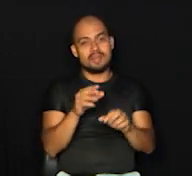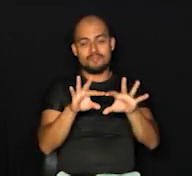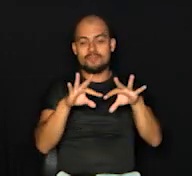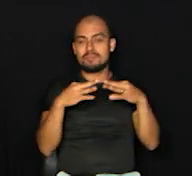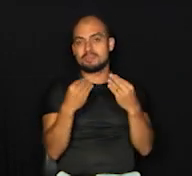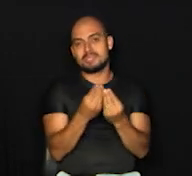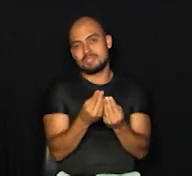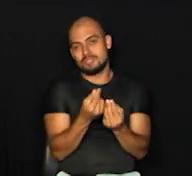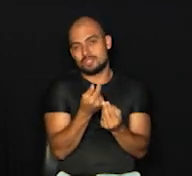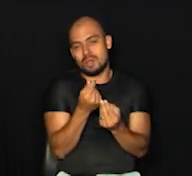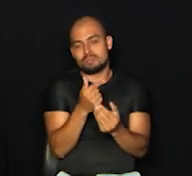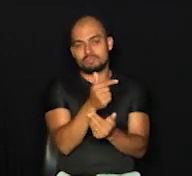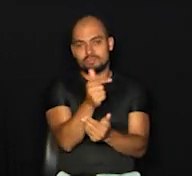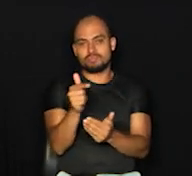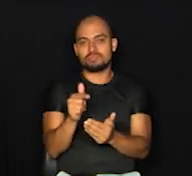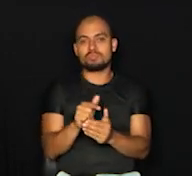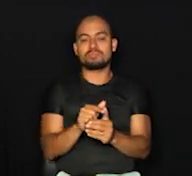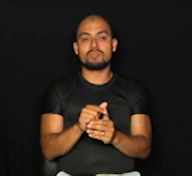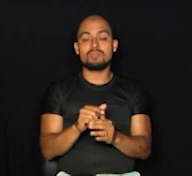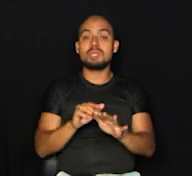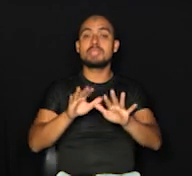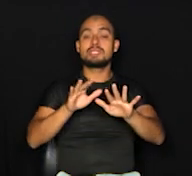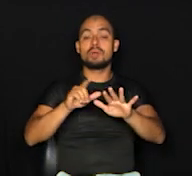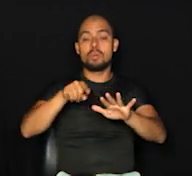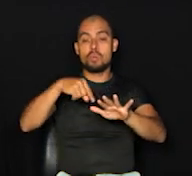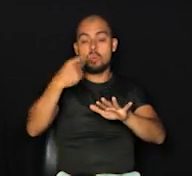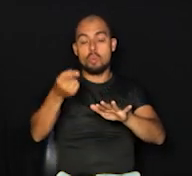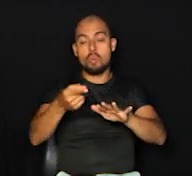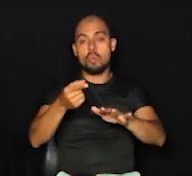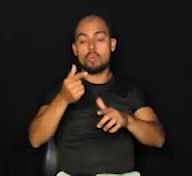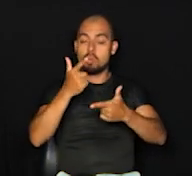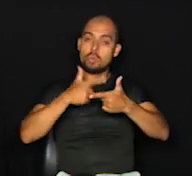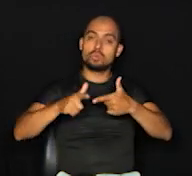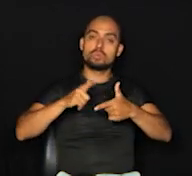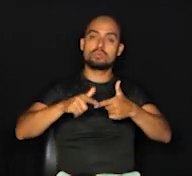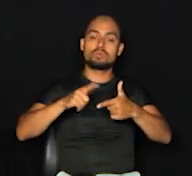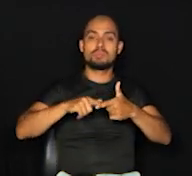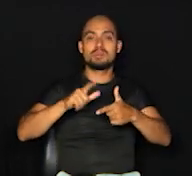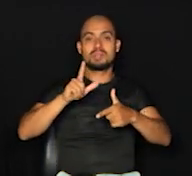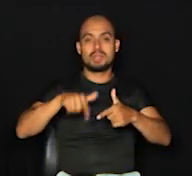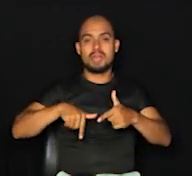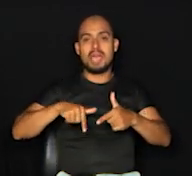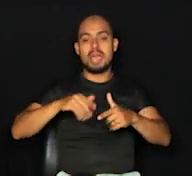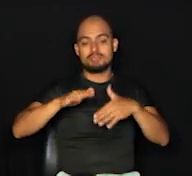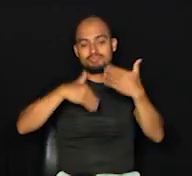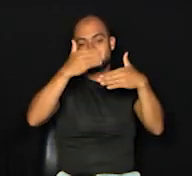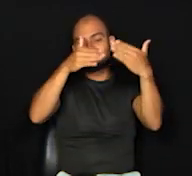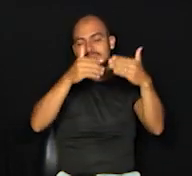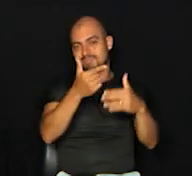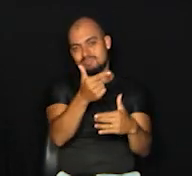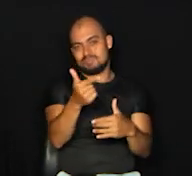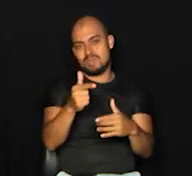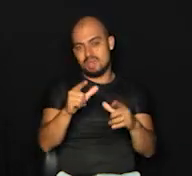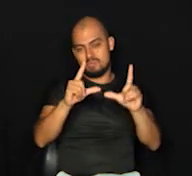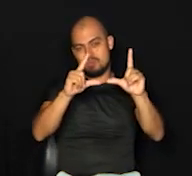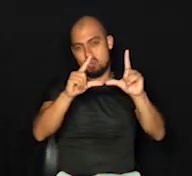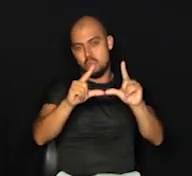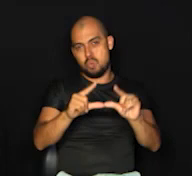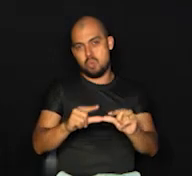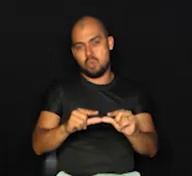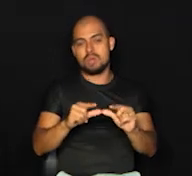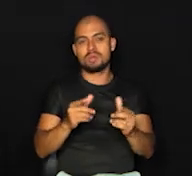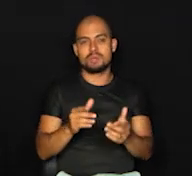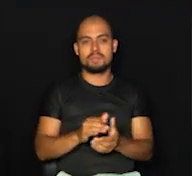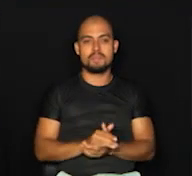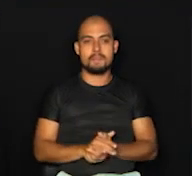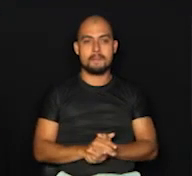e as pessoas. E, além disso, ainda tem um efeito dinâmico fraco para o desenvolvimento municipal e regional de